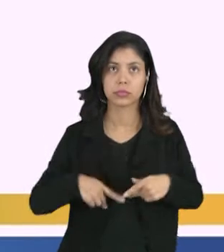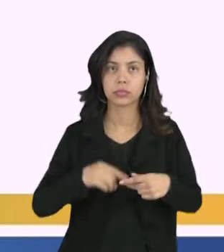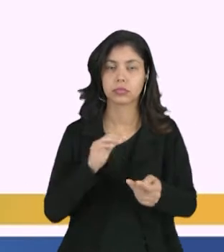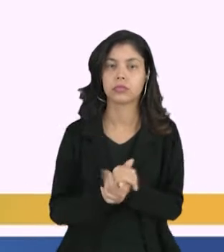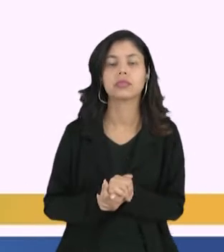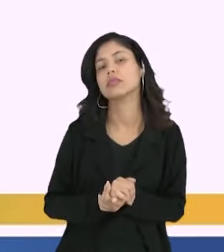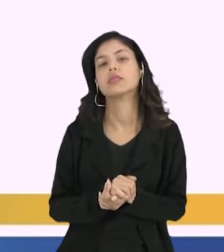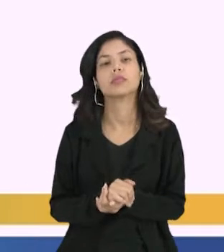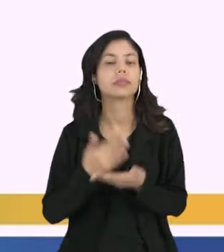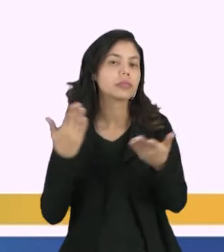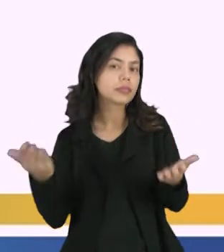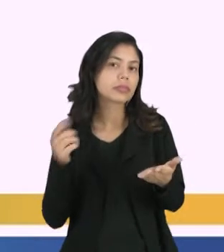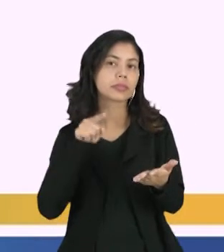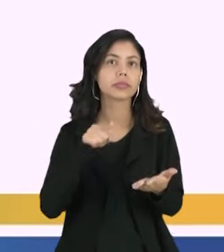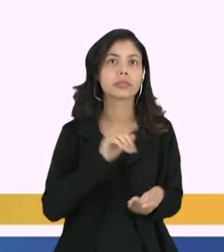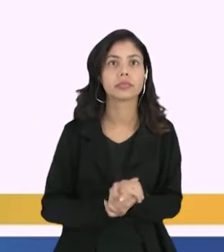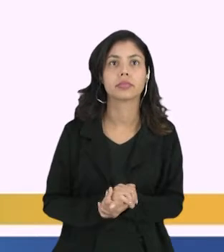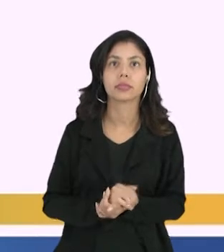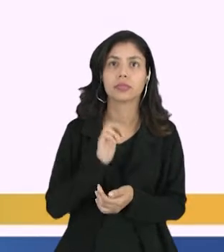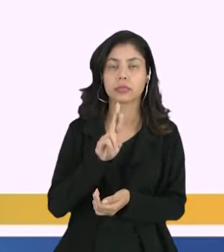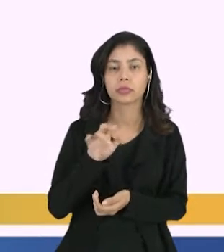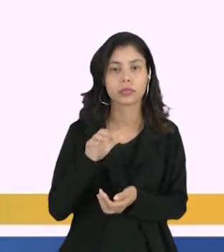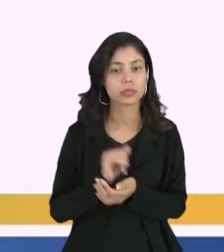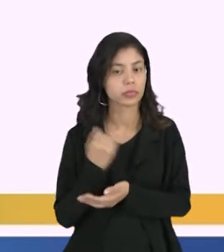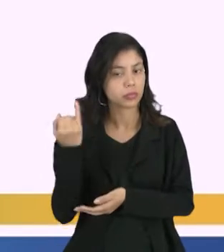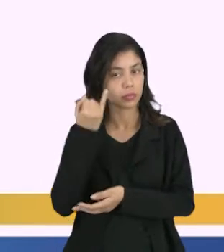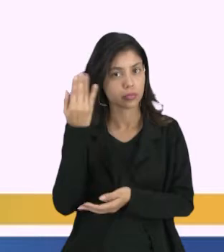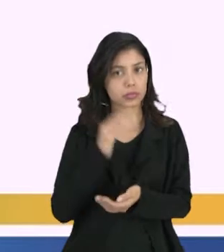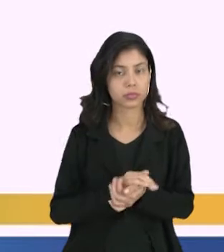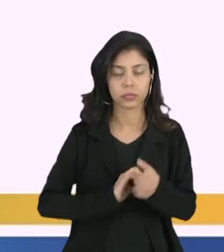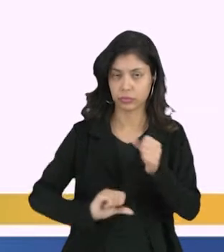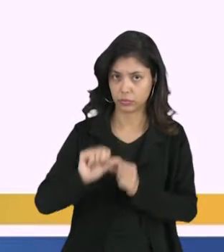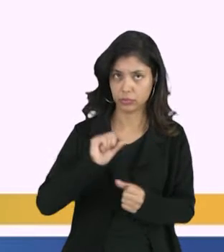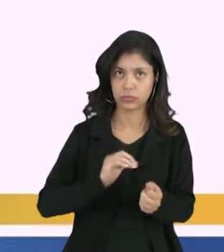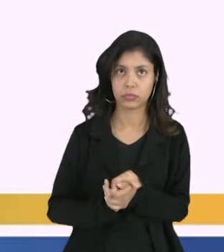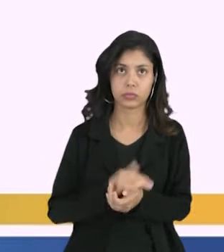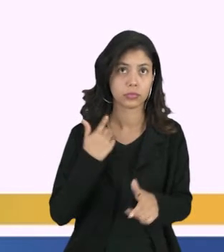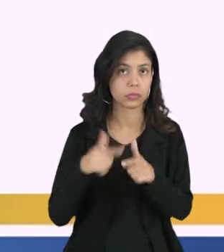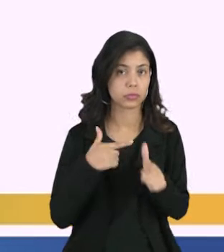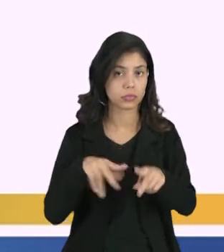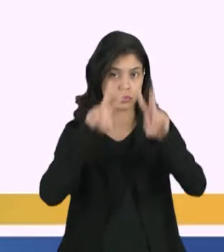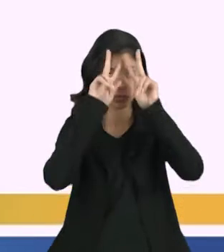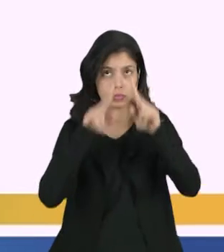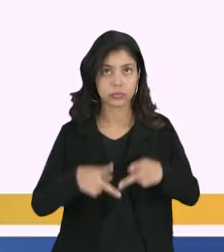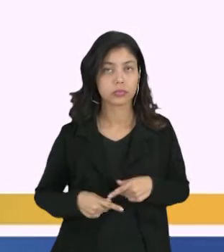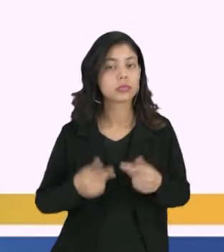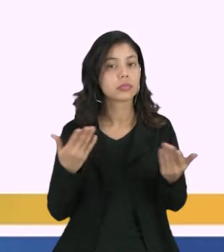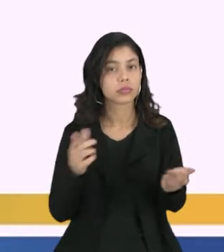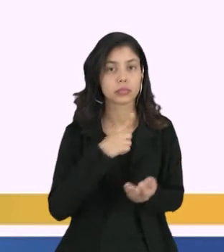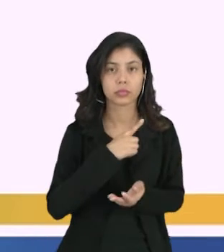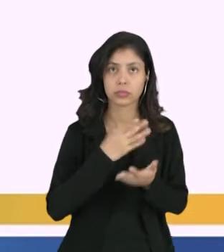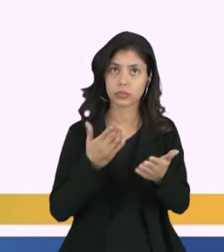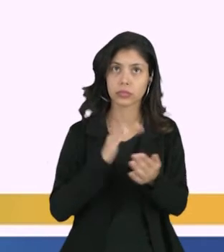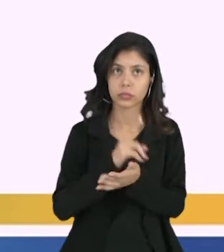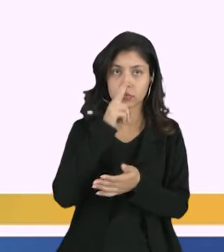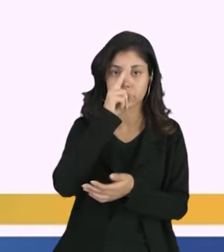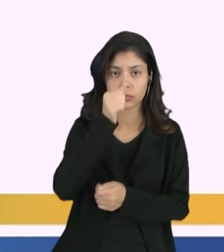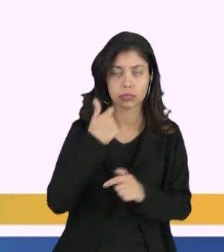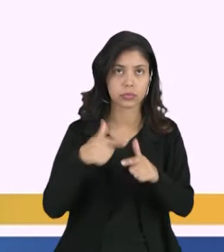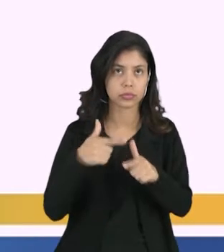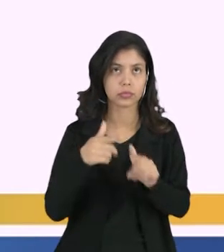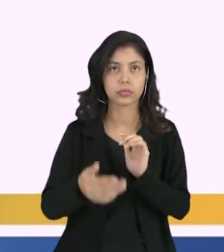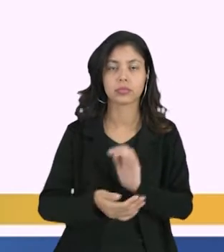humano, Então, esse agente ele é importante aí nessa transformação com o trabalho humano, que aí nós temos aí a força